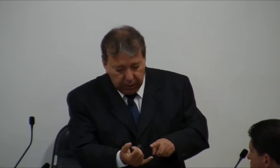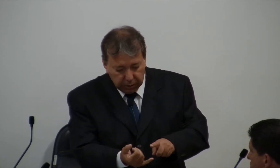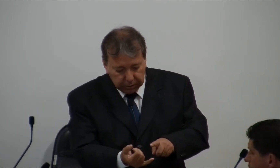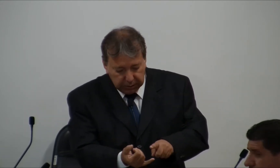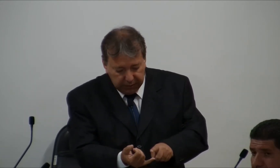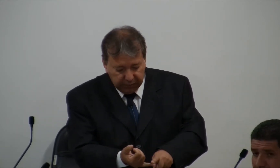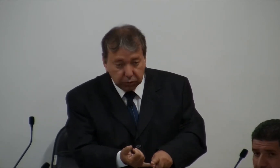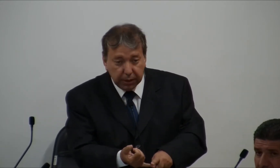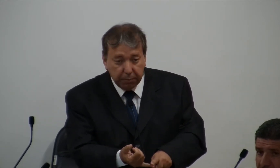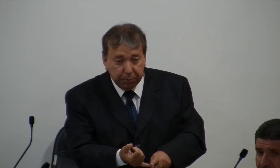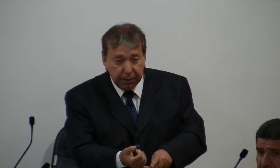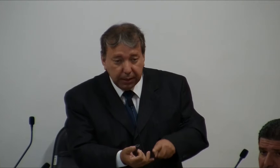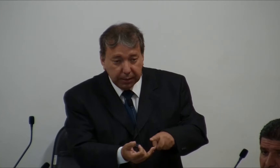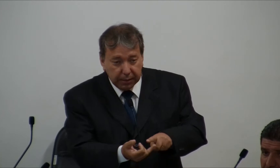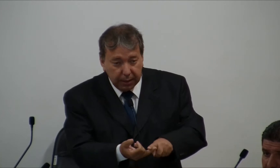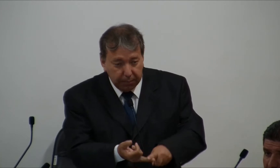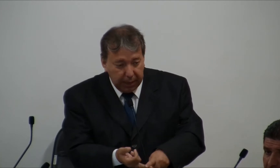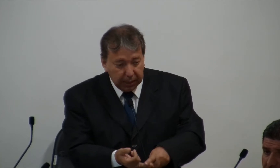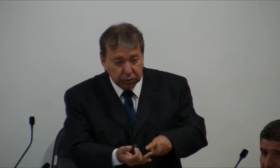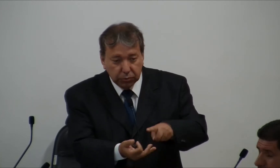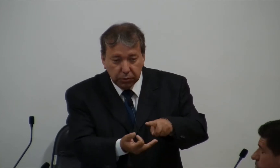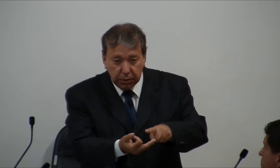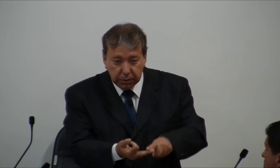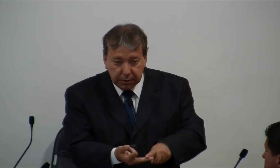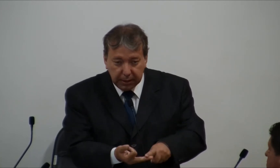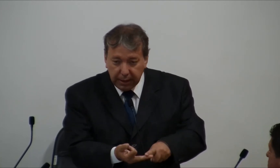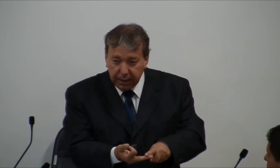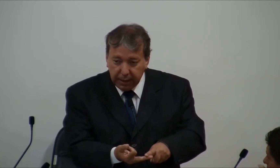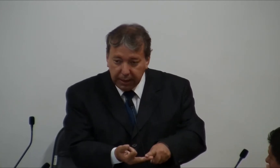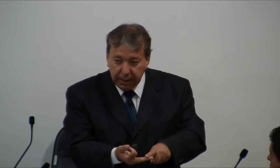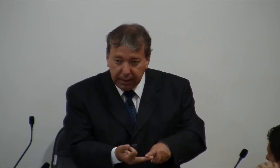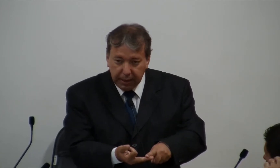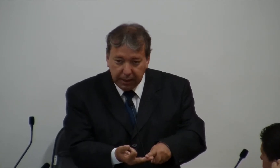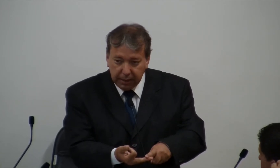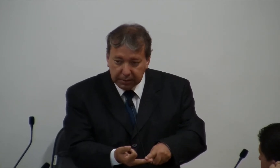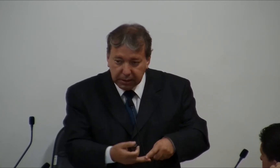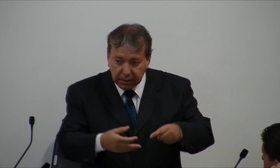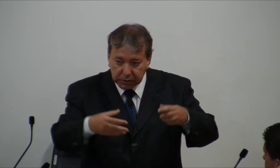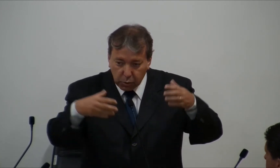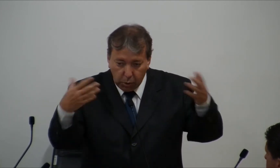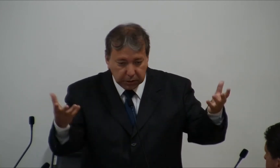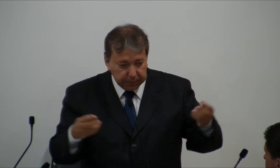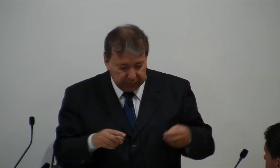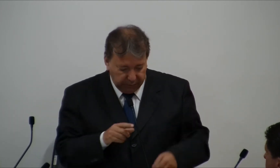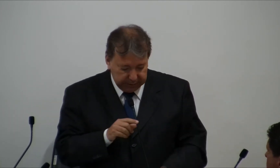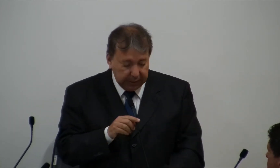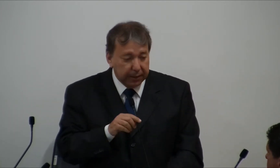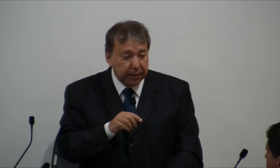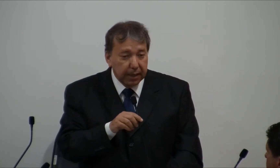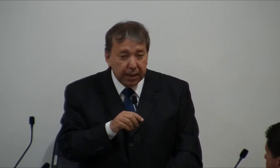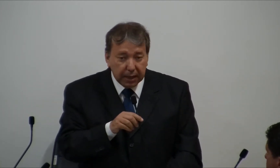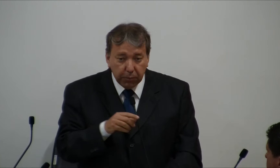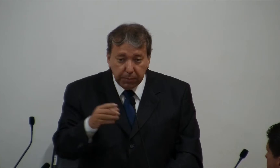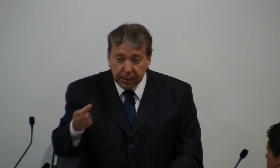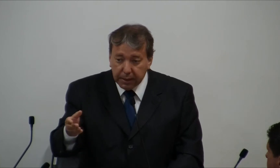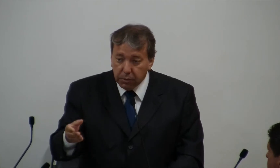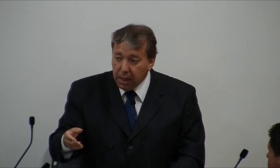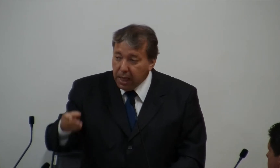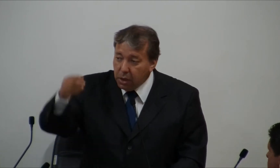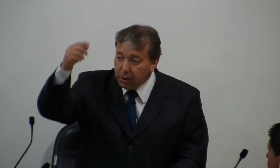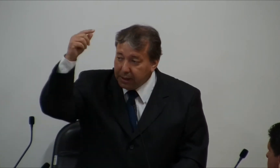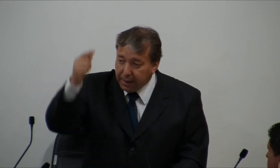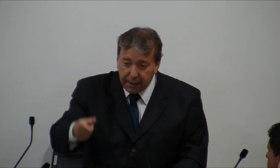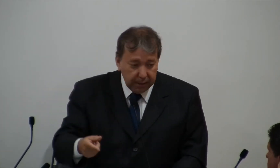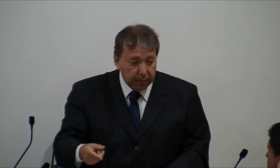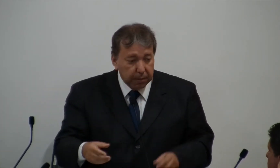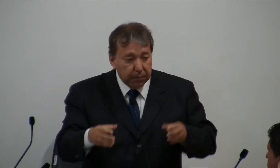A dona Elza tinha fisioterapia, tinha médico, tinha as coisas para se fazer, e acabou me ligando.